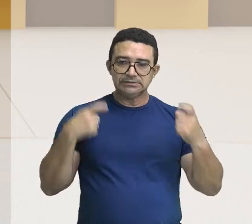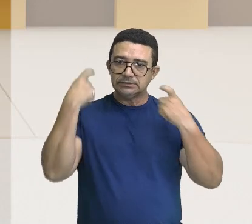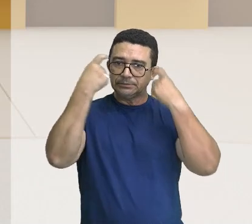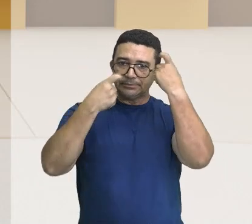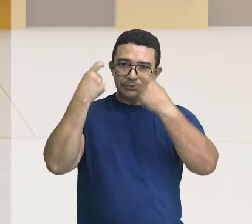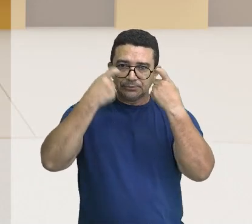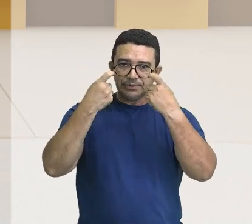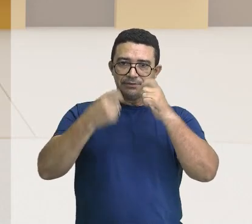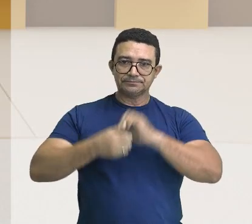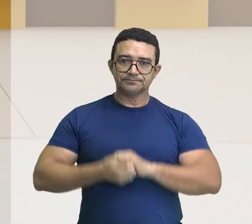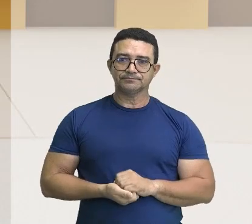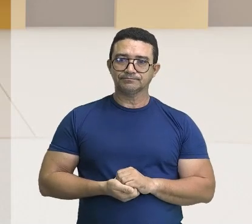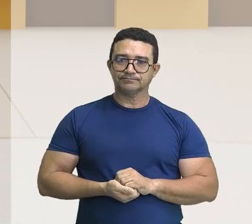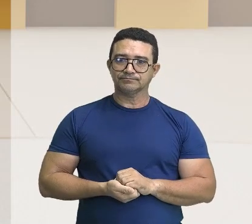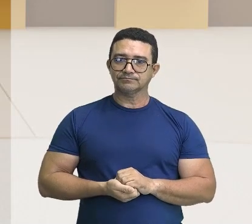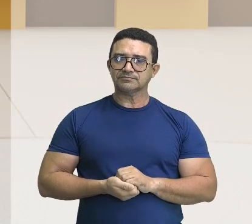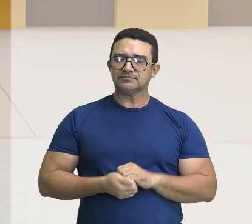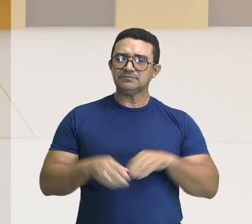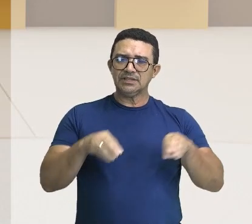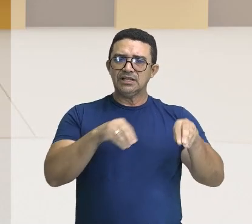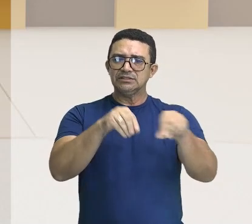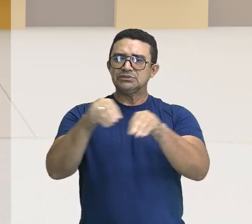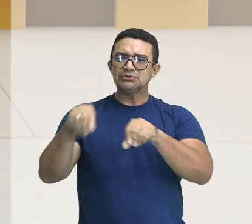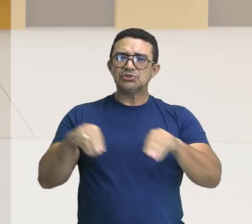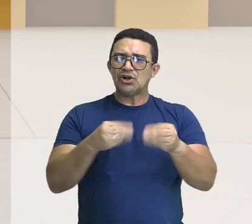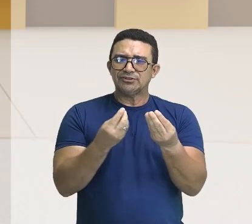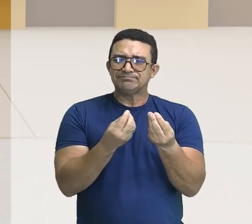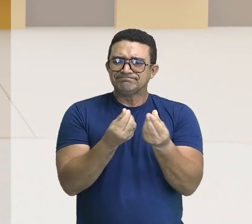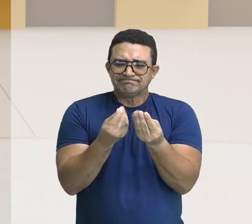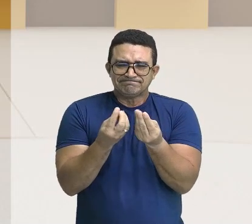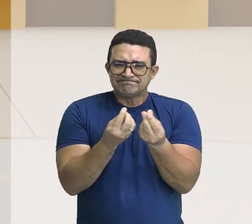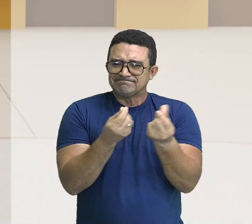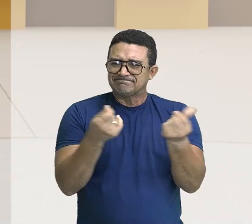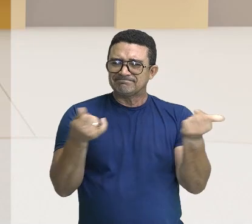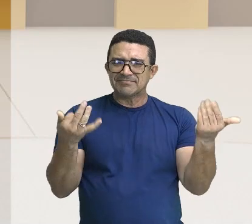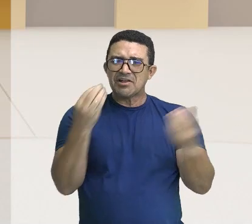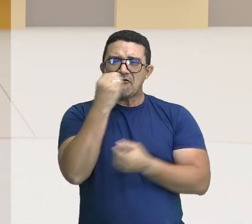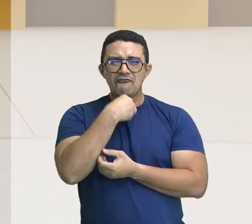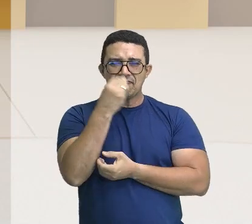também outro, né, a erosão do solo e declínio da